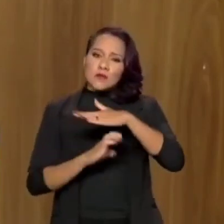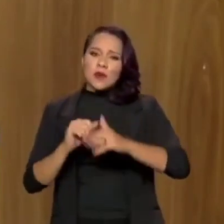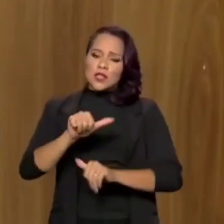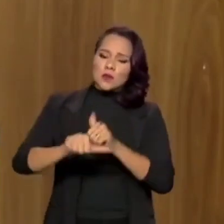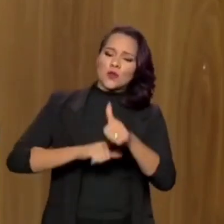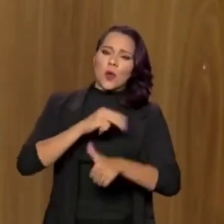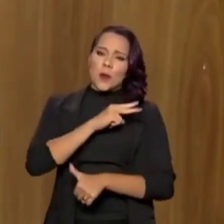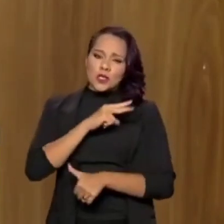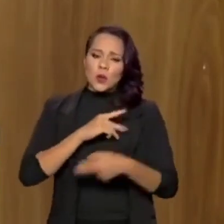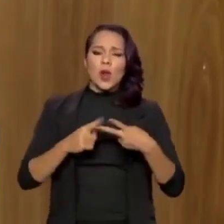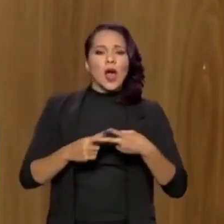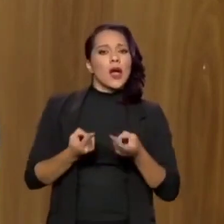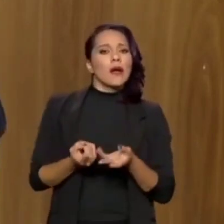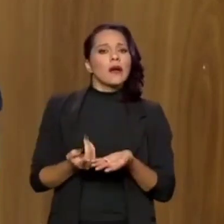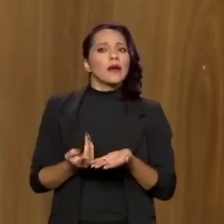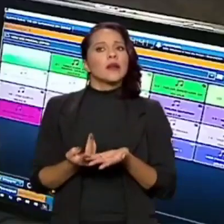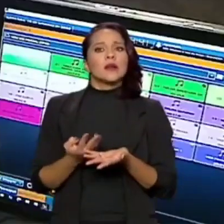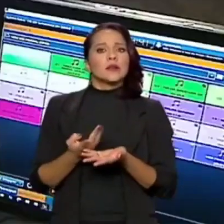essas concessões,